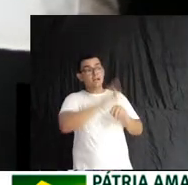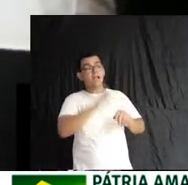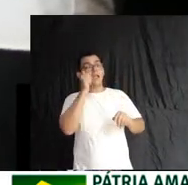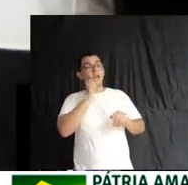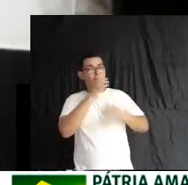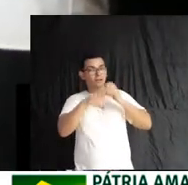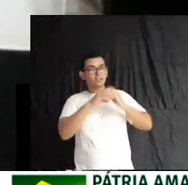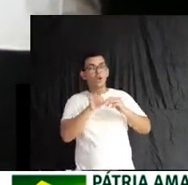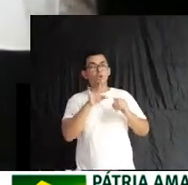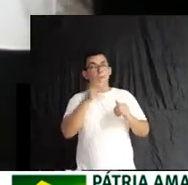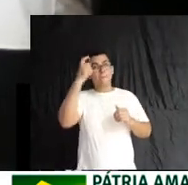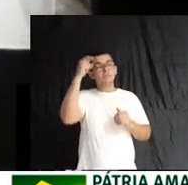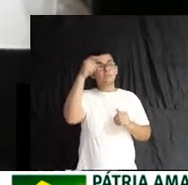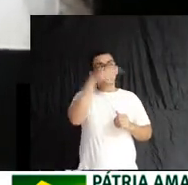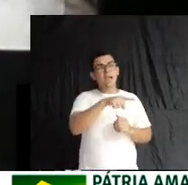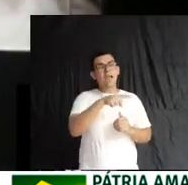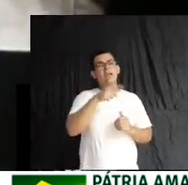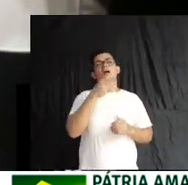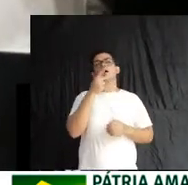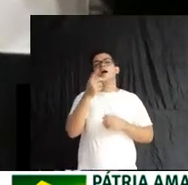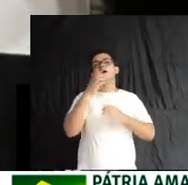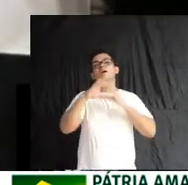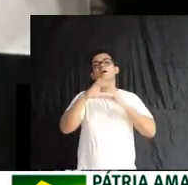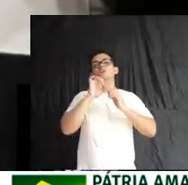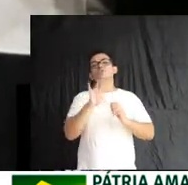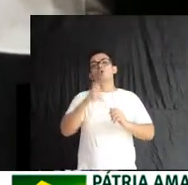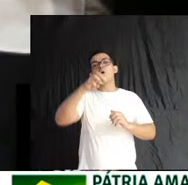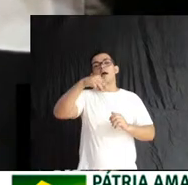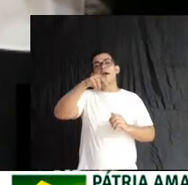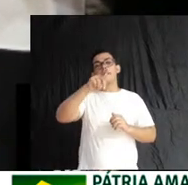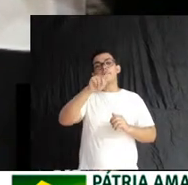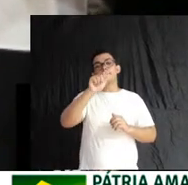parei de cantar, nunca mais parei. E tive